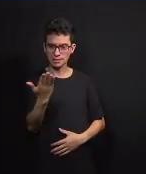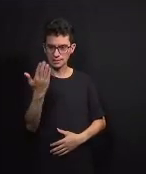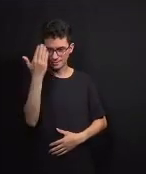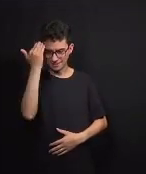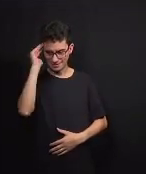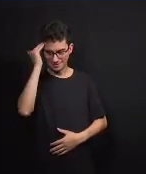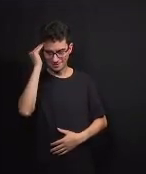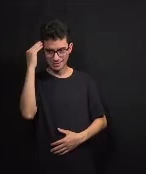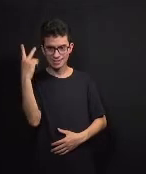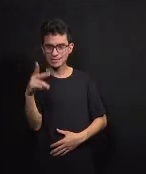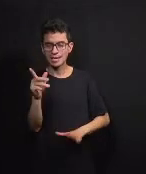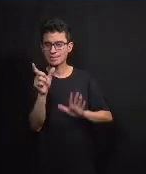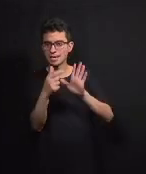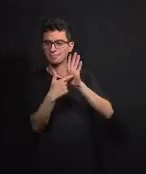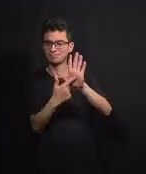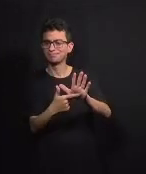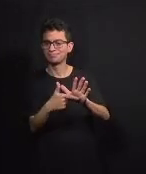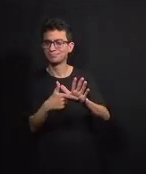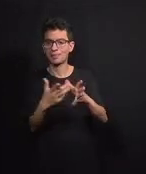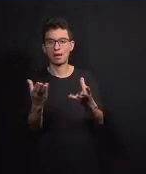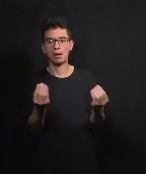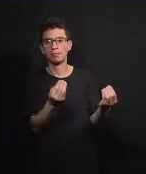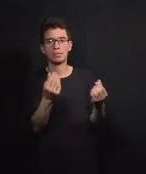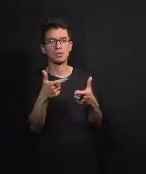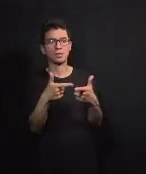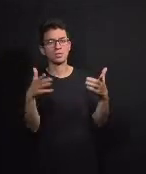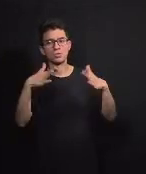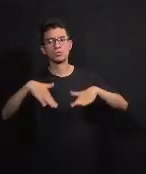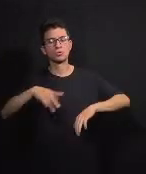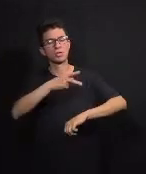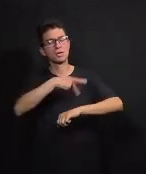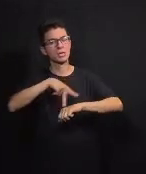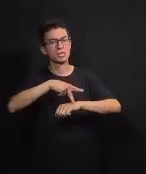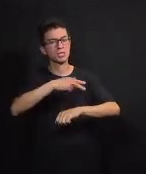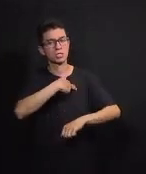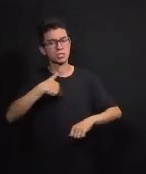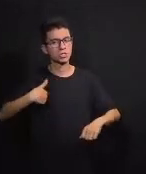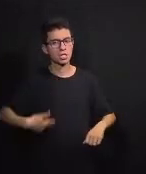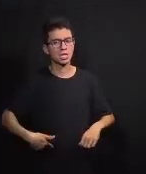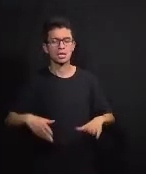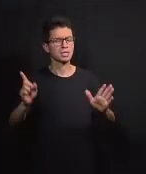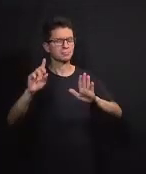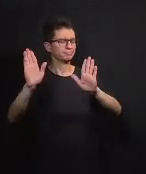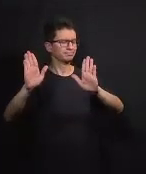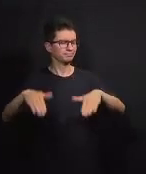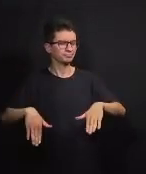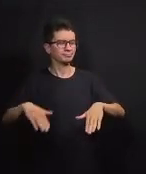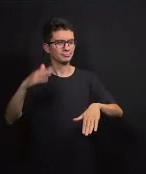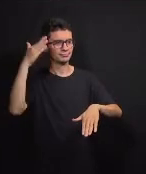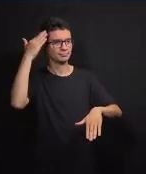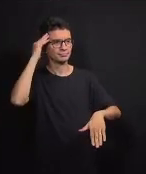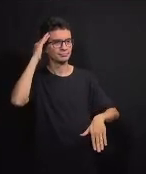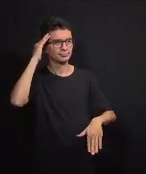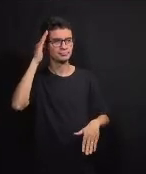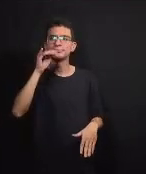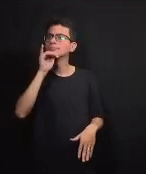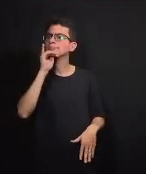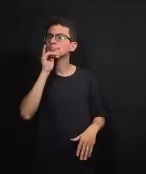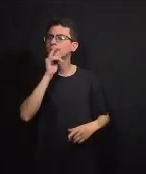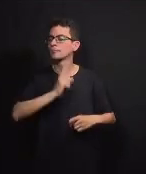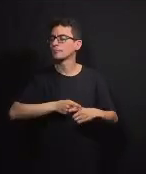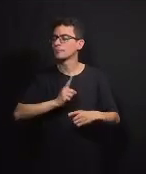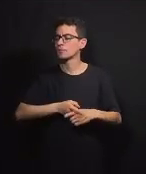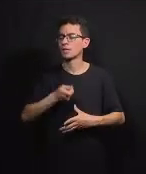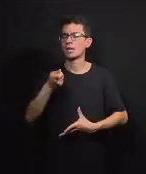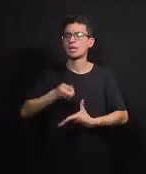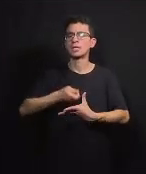esta grande massa chinesa que ascendeu, de algum modo, mais ou menos, a